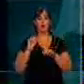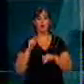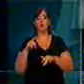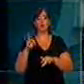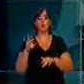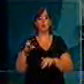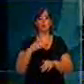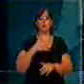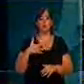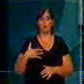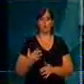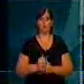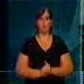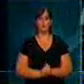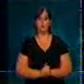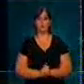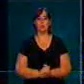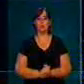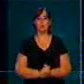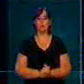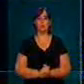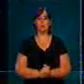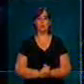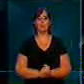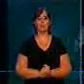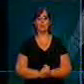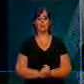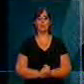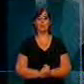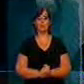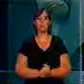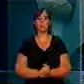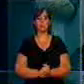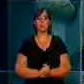Marçal Filho votou com o partido na última votação.